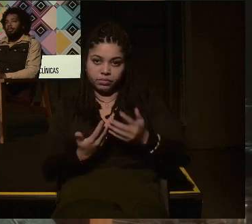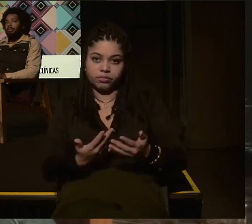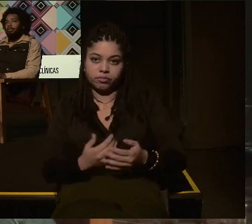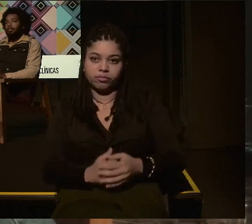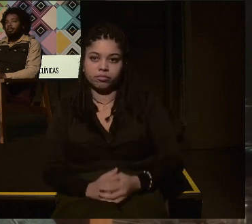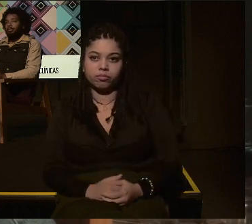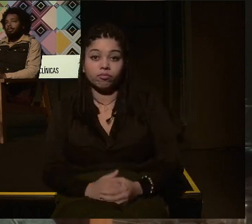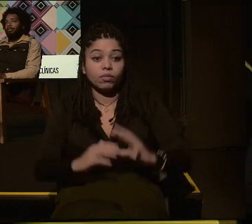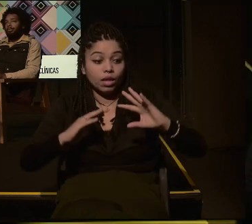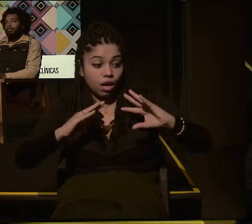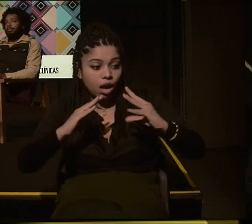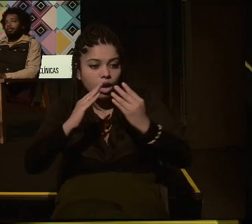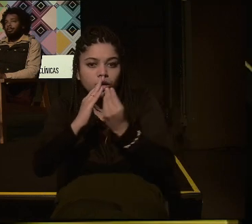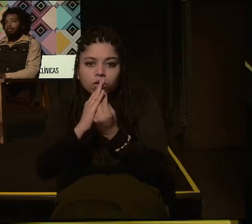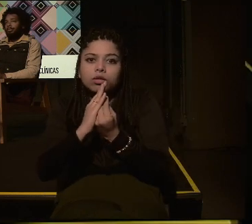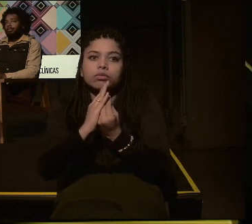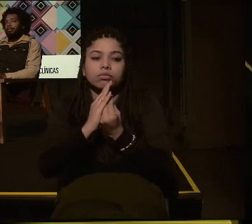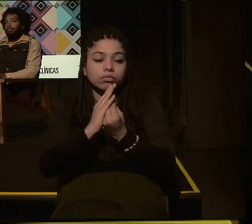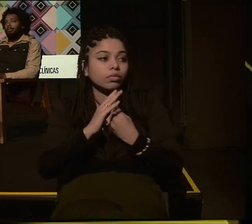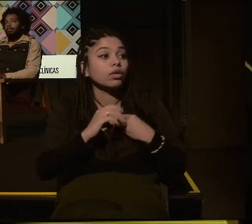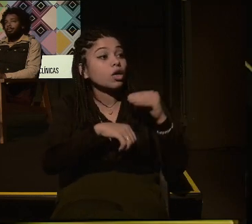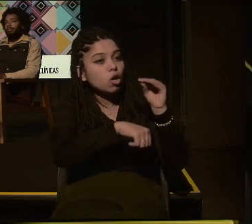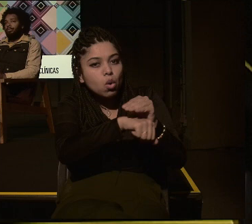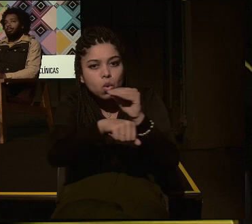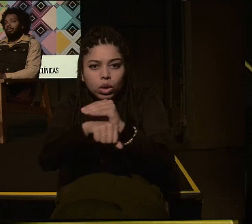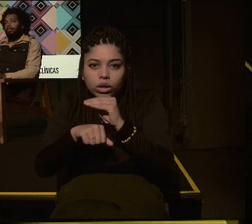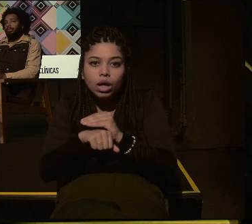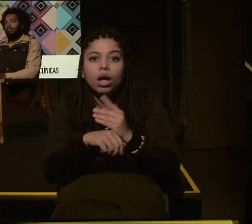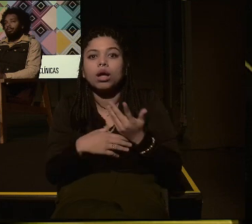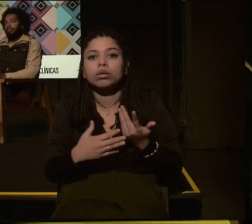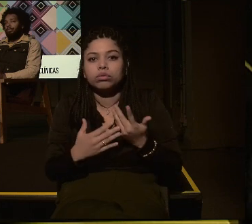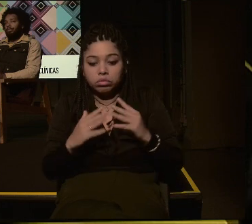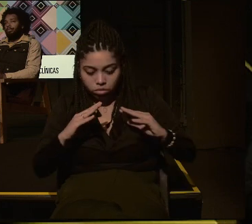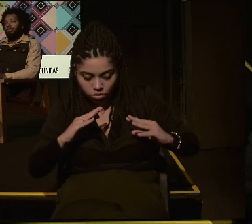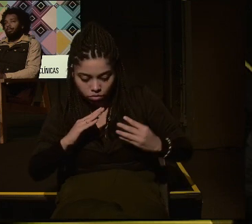A aquilombação do cuidado. A aquilombação da clínica.